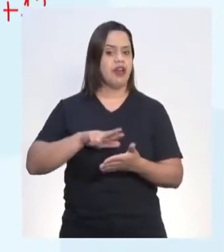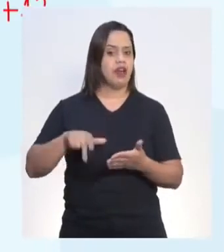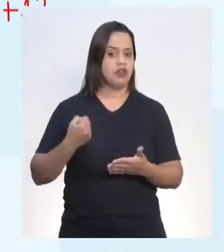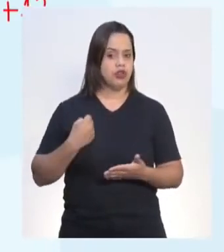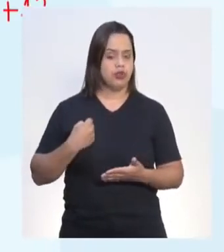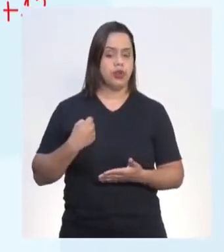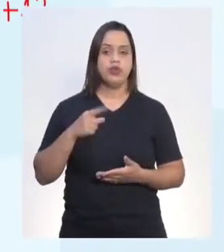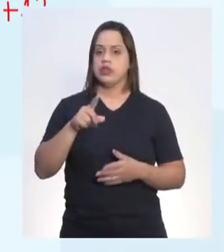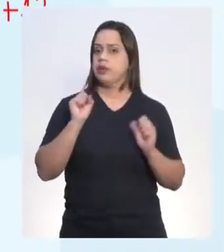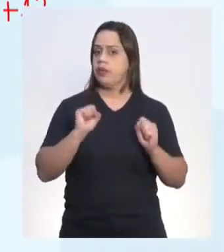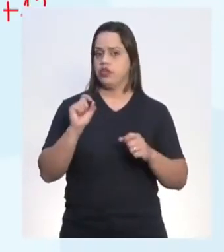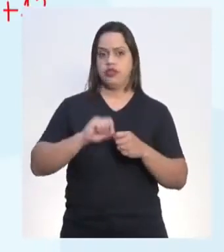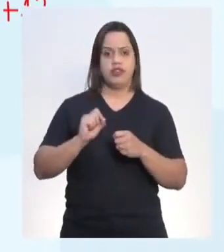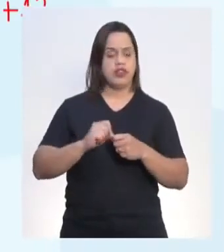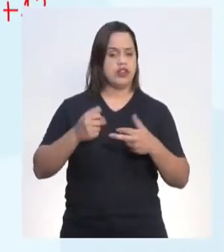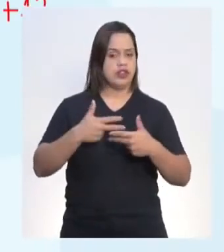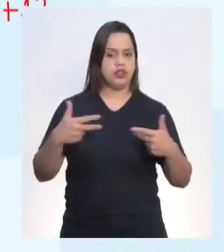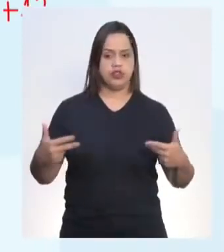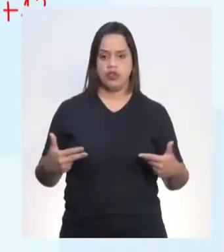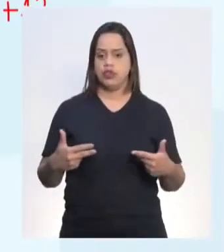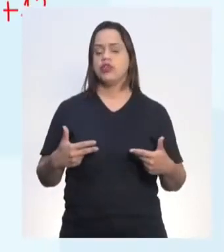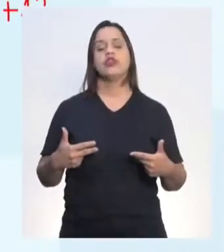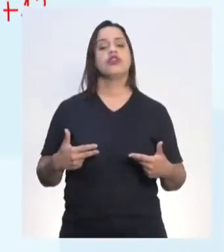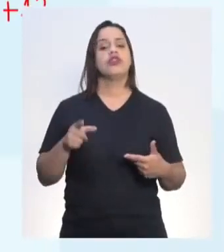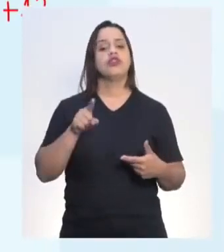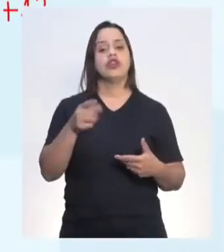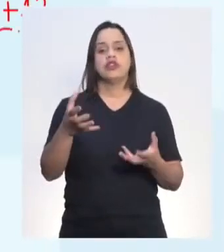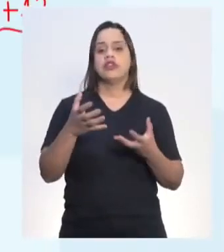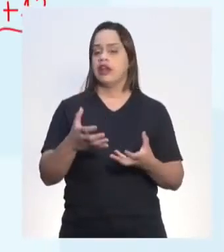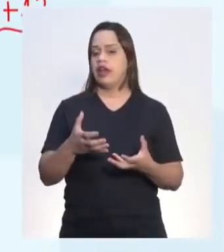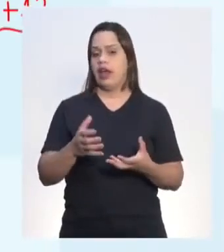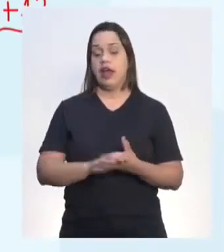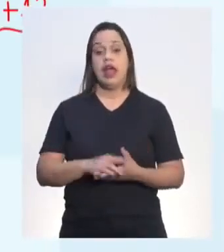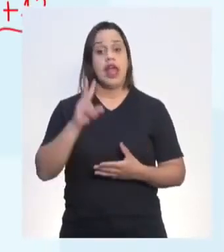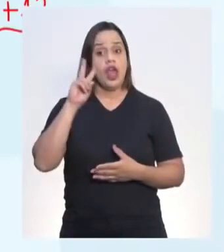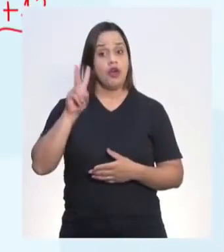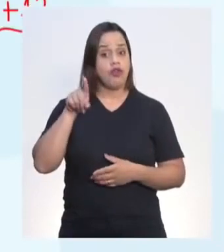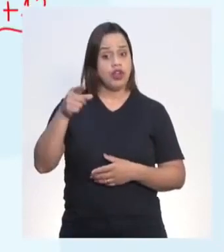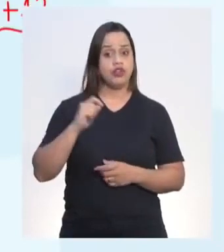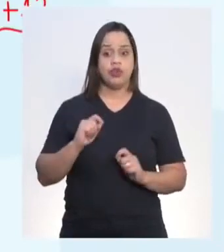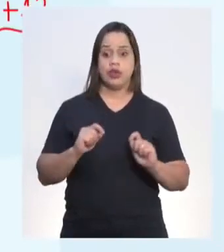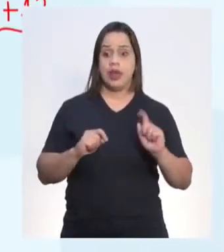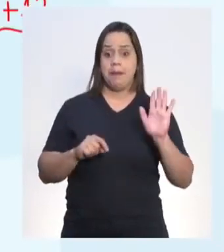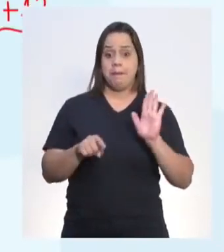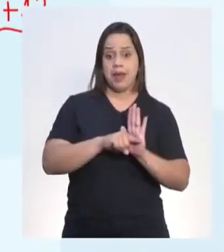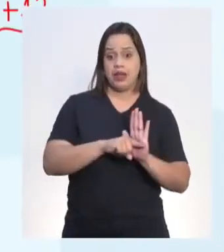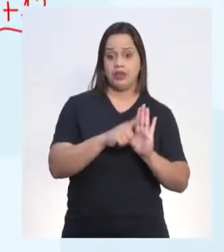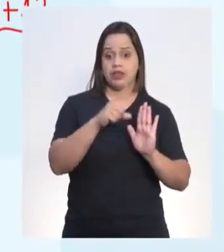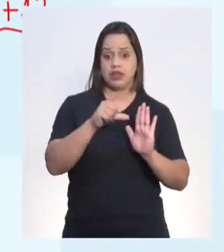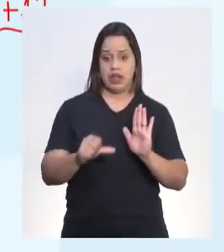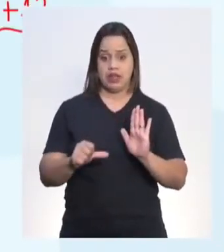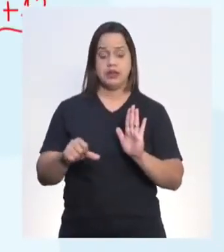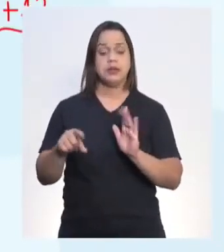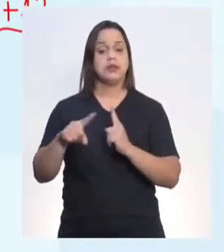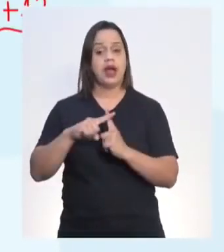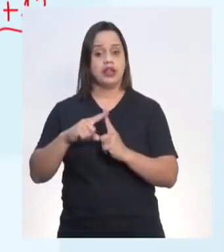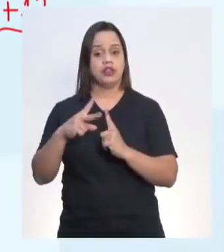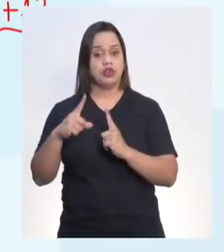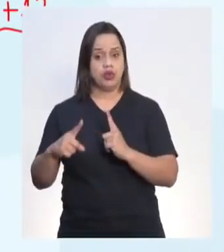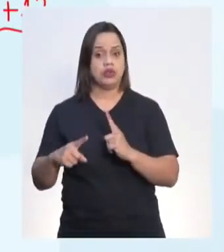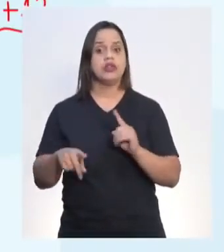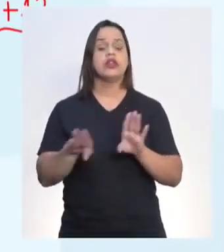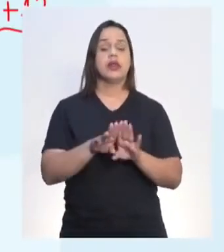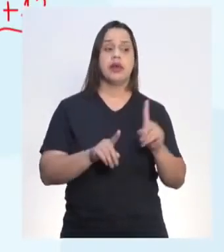não consigo, não me aguento. Eu vejo esse menos 16 com esse mais 12, esse menos 16 com mais 12 são iguais, já vou pensar no mesmo